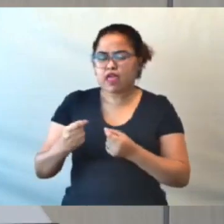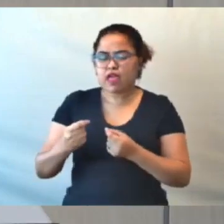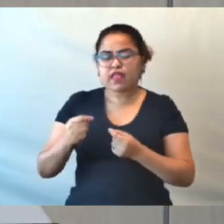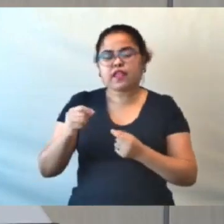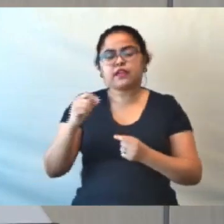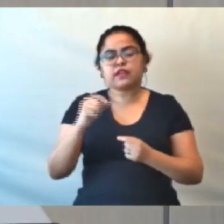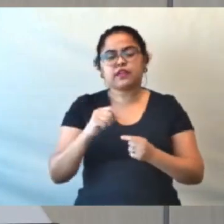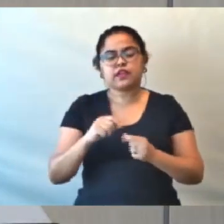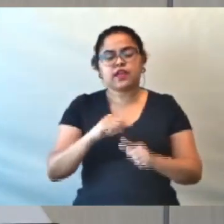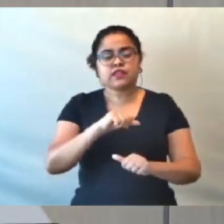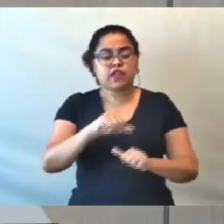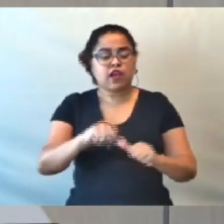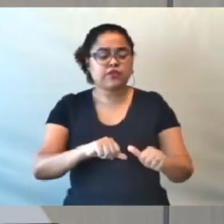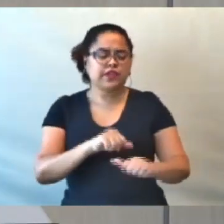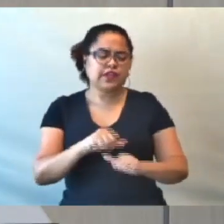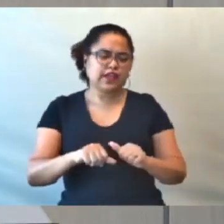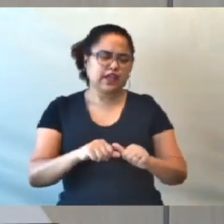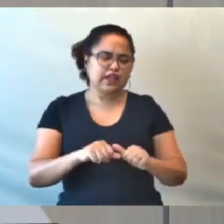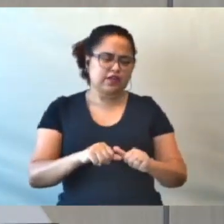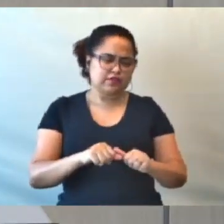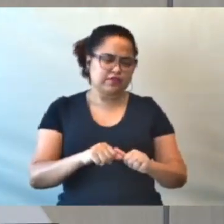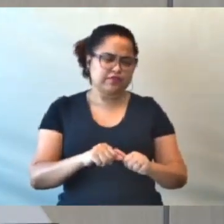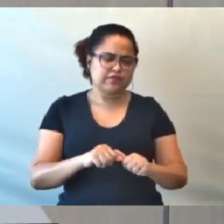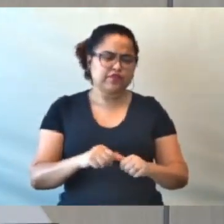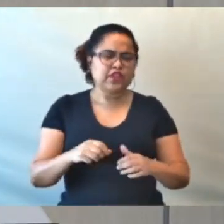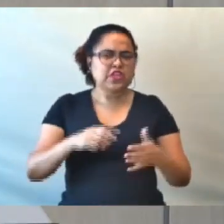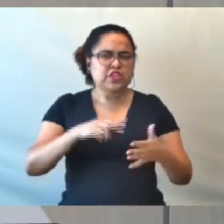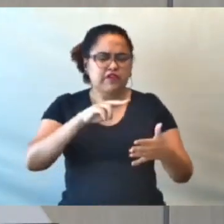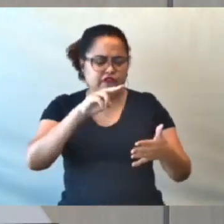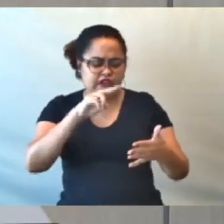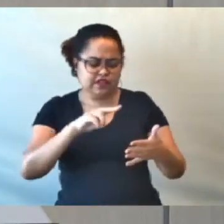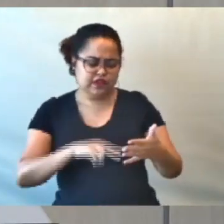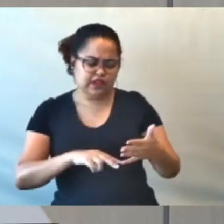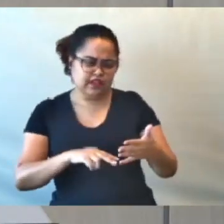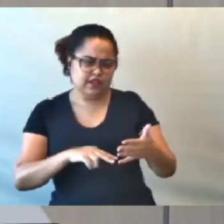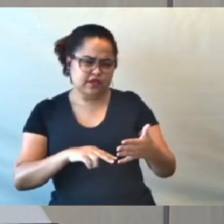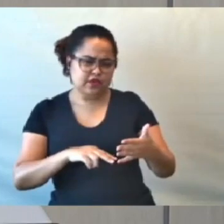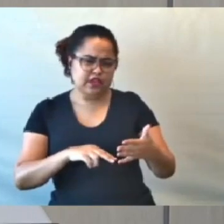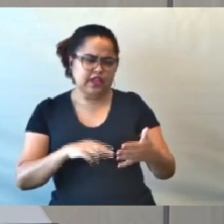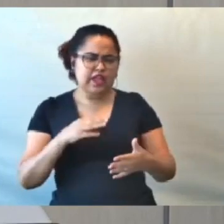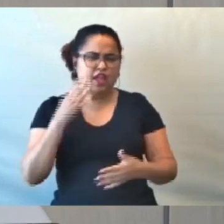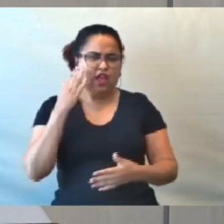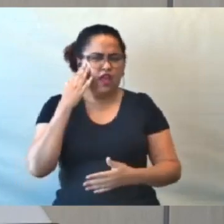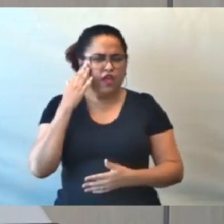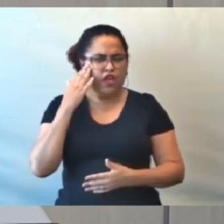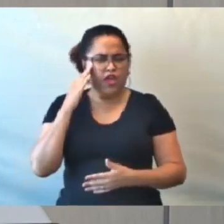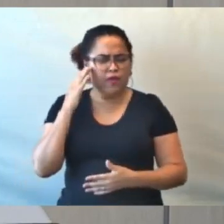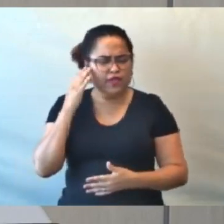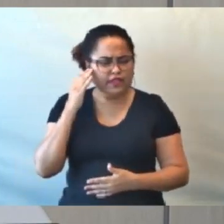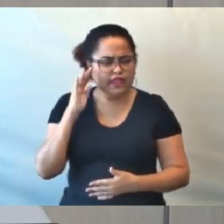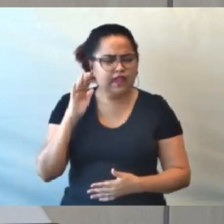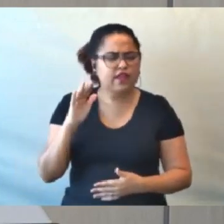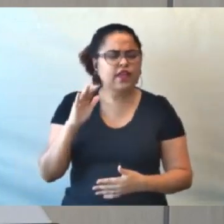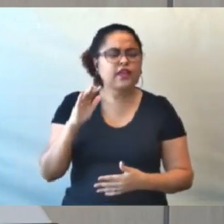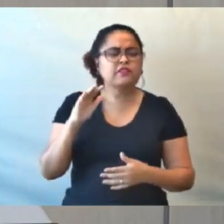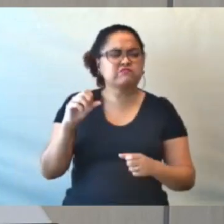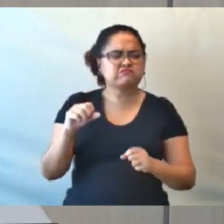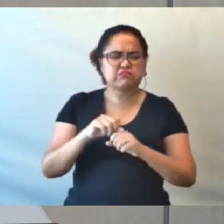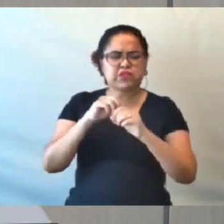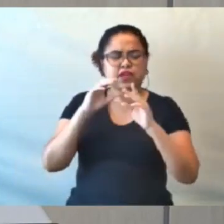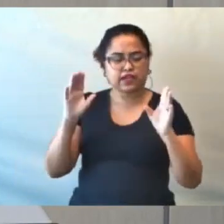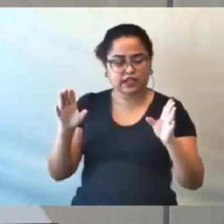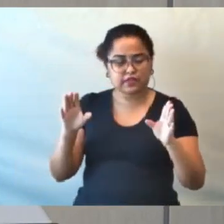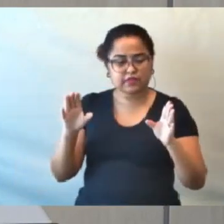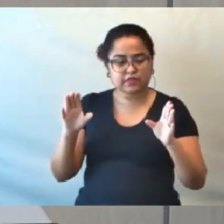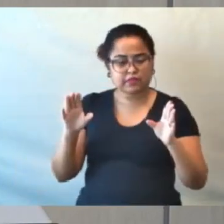Ao fazer a leitura, eu entendo que está sendo falado de forma bem clara e direta que apenas durante poucos